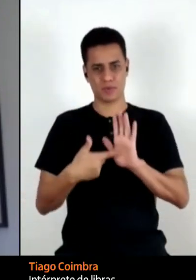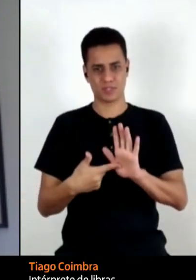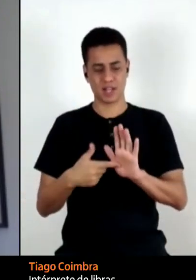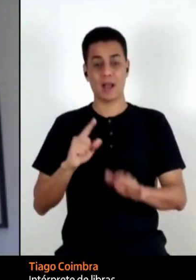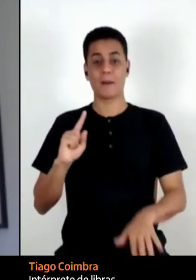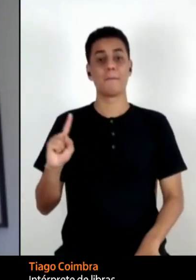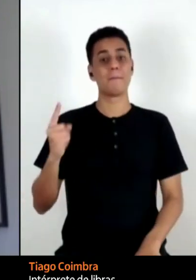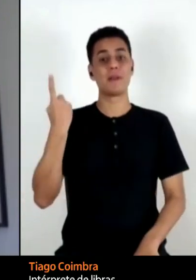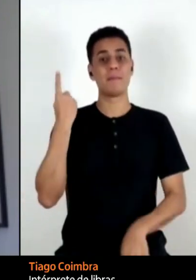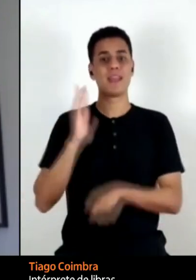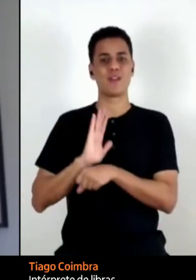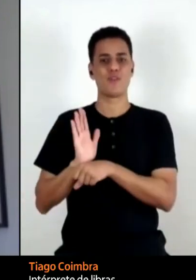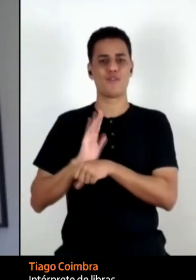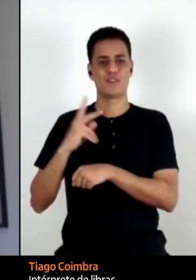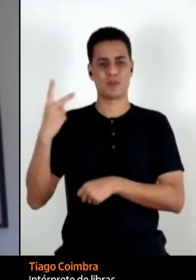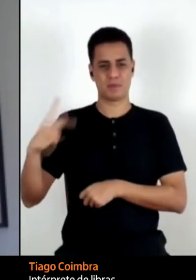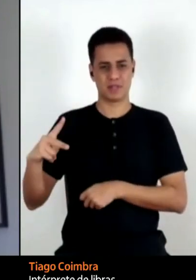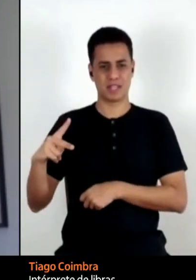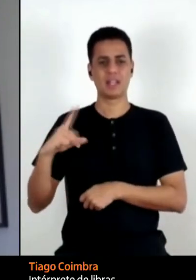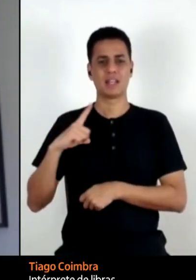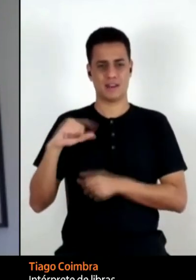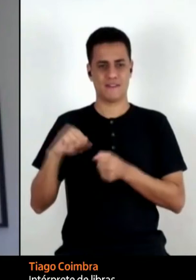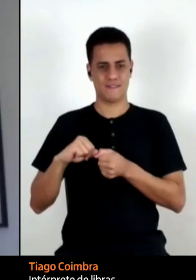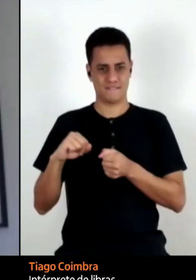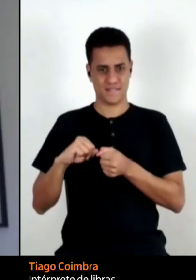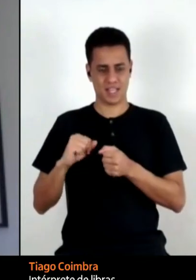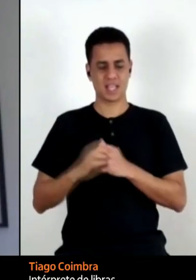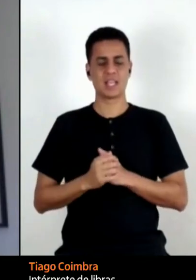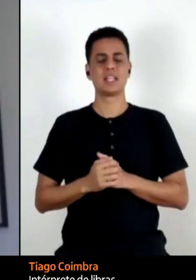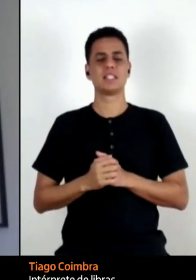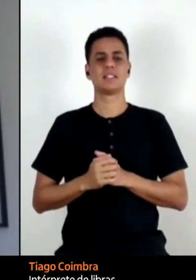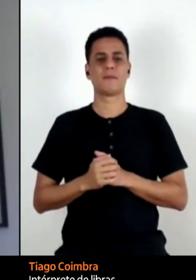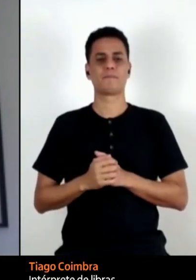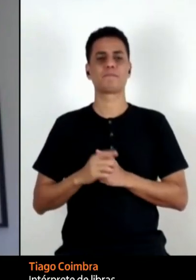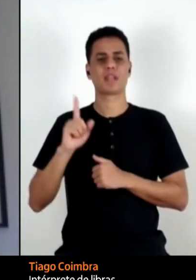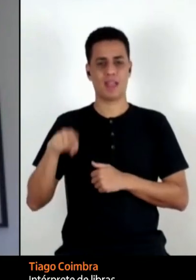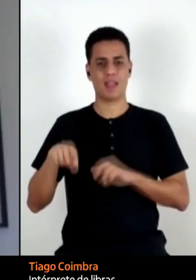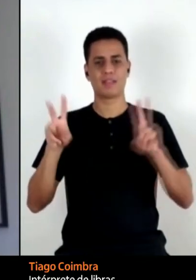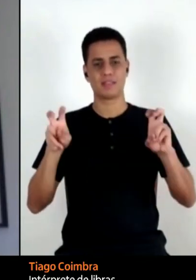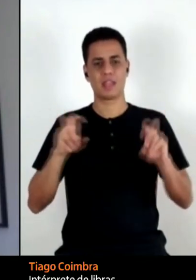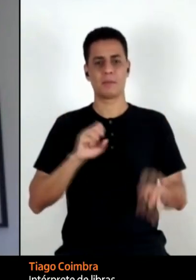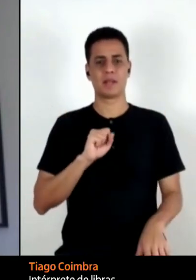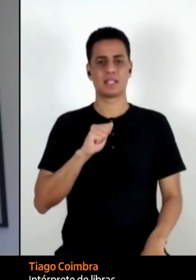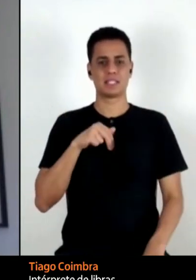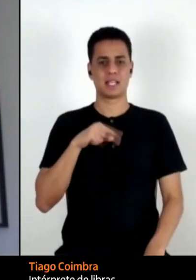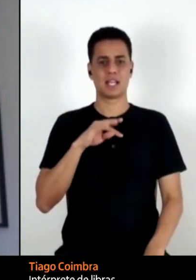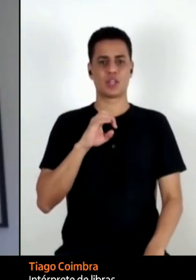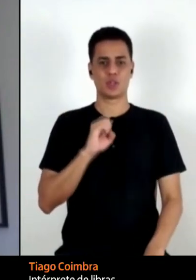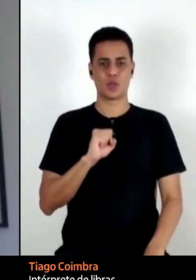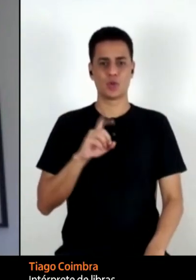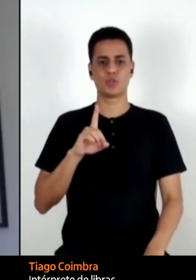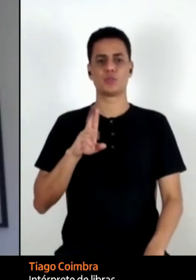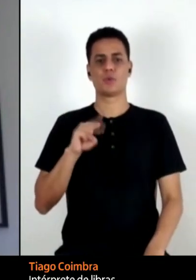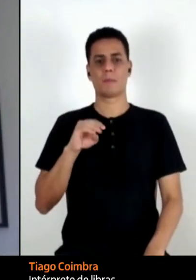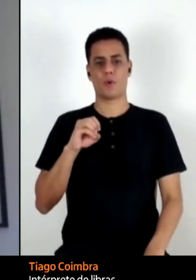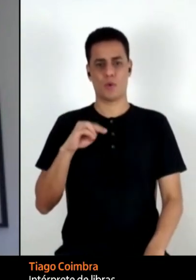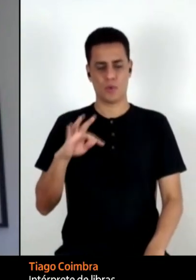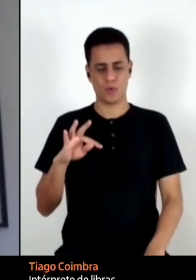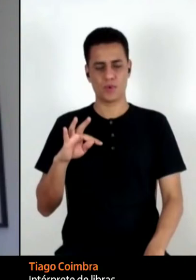fez, que a gente também teve o privilégio de exibir, né, Tudo Verdade, que é o Santos Dumont pré-cineasta. E eu recomendo vivamente a vocês assistirem esse